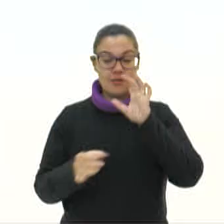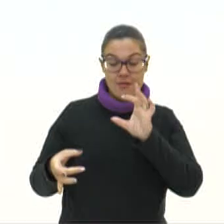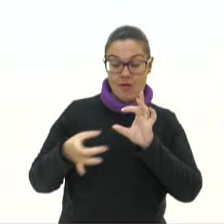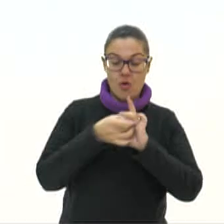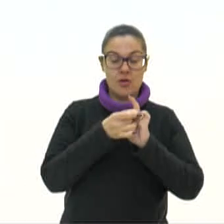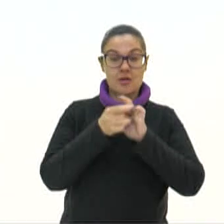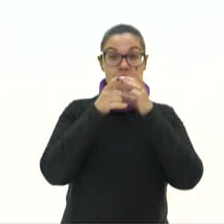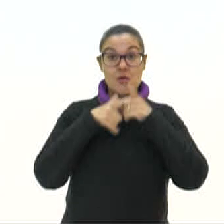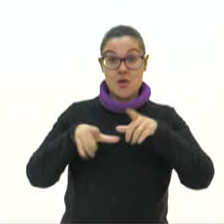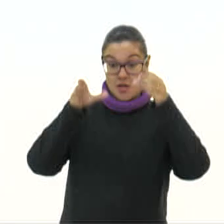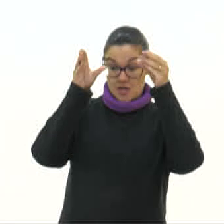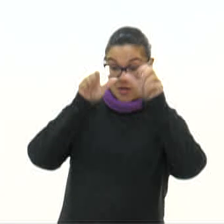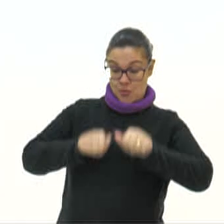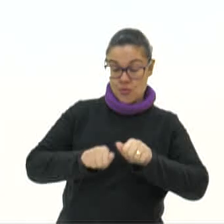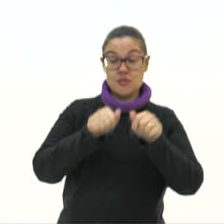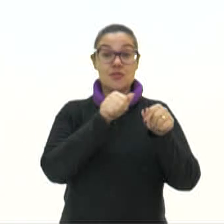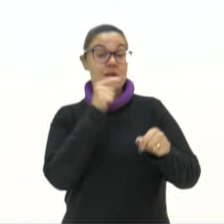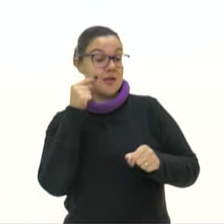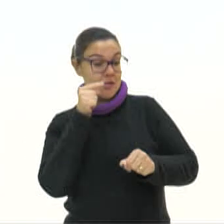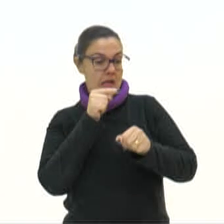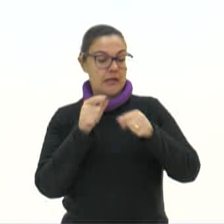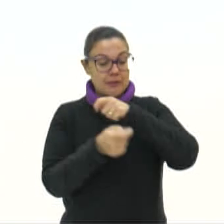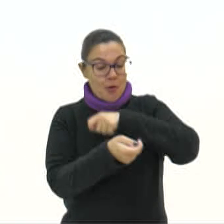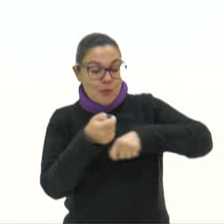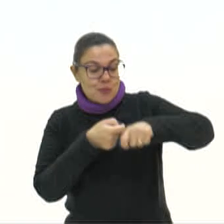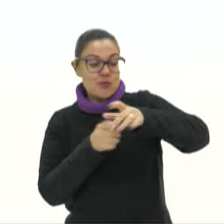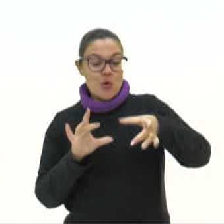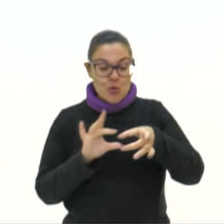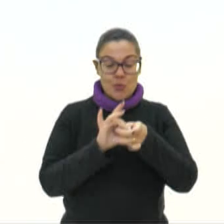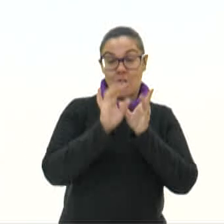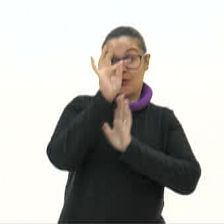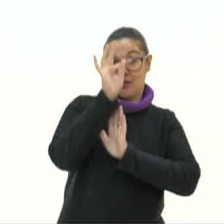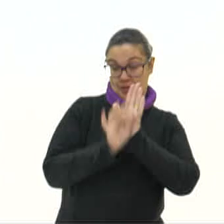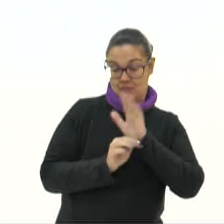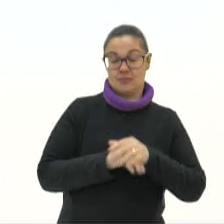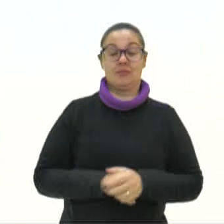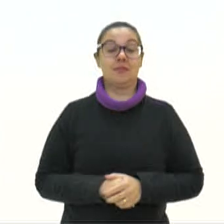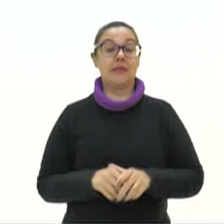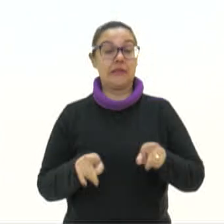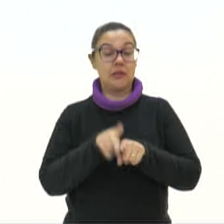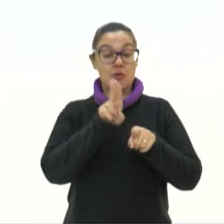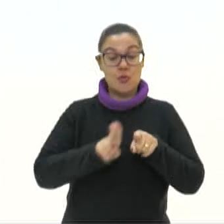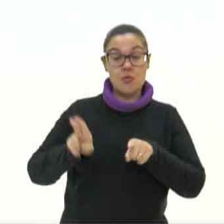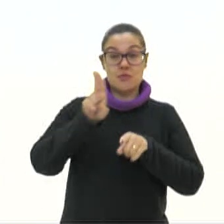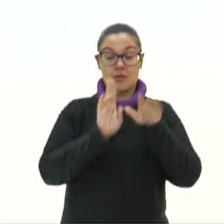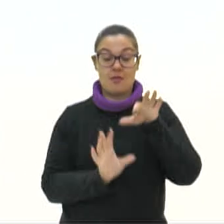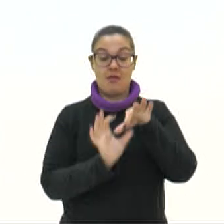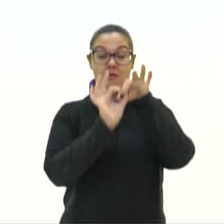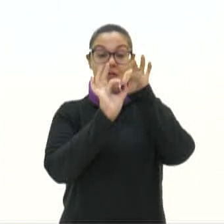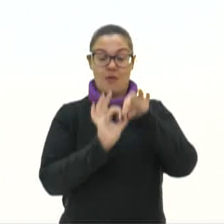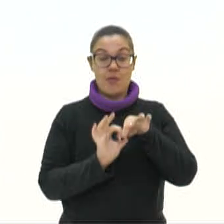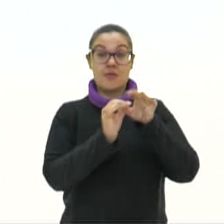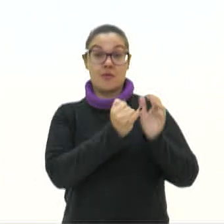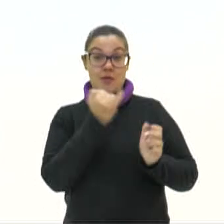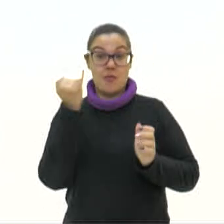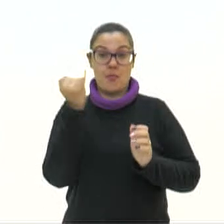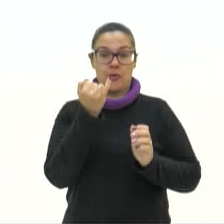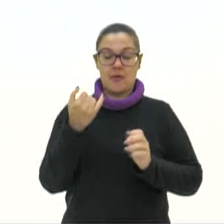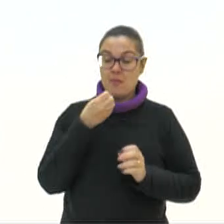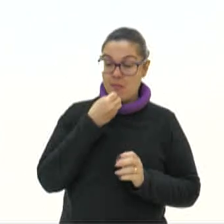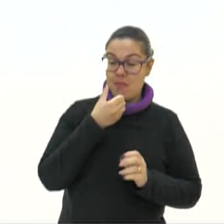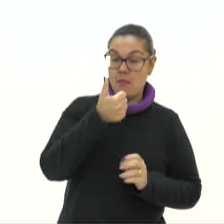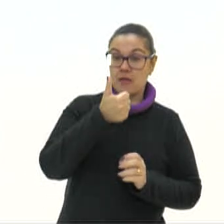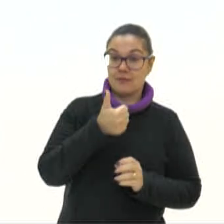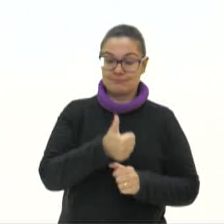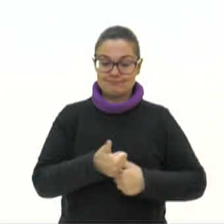linguística que permite a amarração das ideias dentro de um texto. Bem utilizada, a coesão permite a eficiência na transmissão